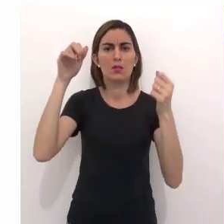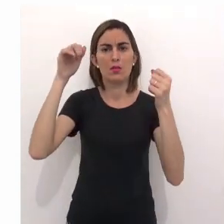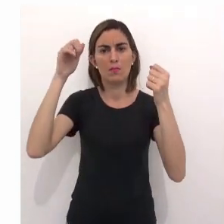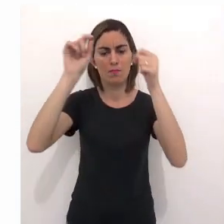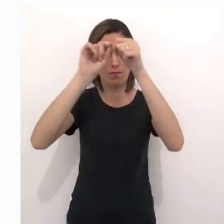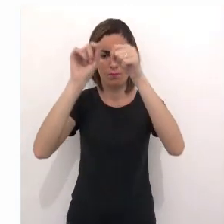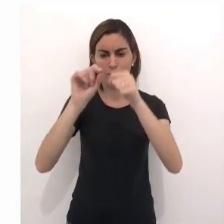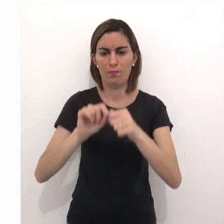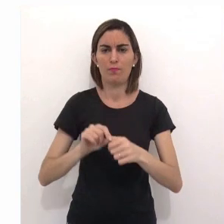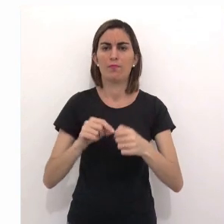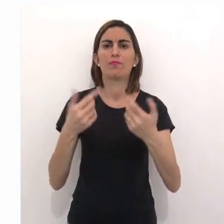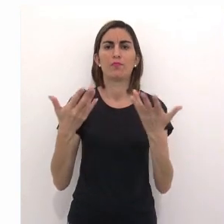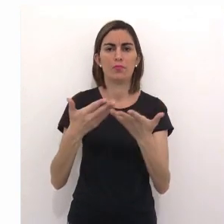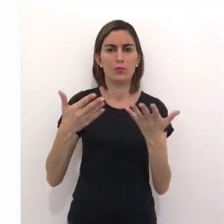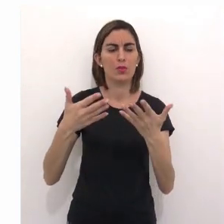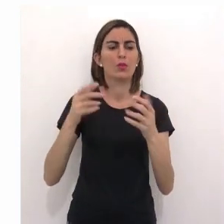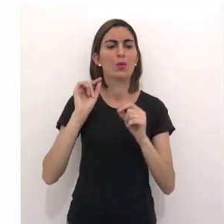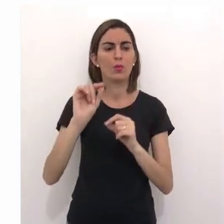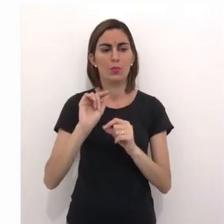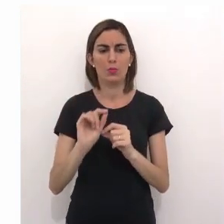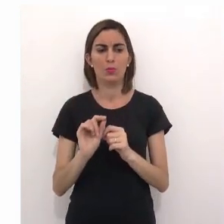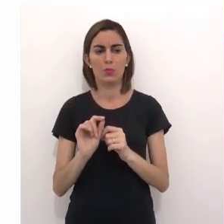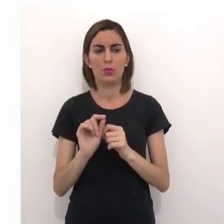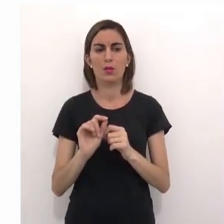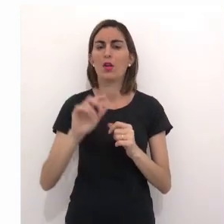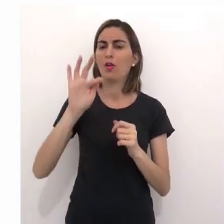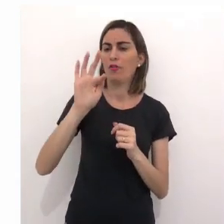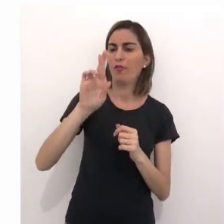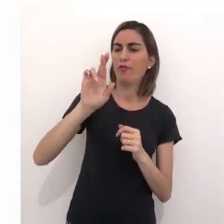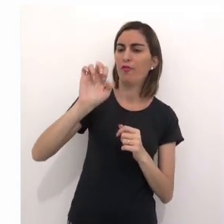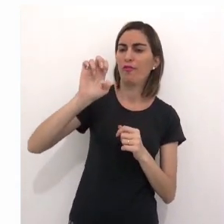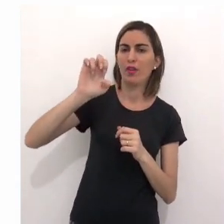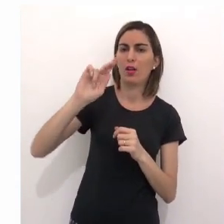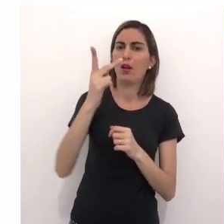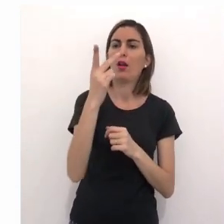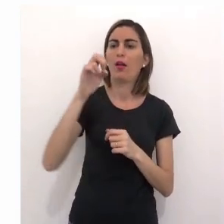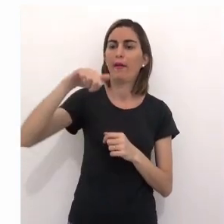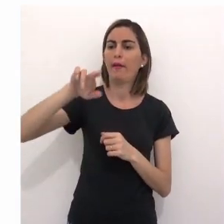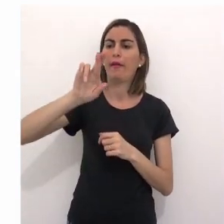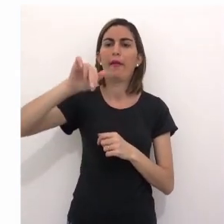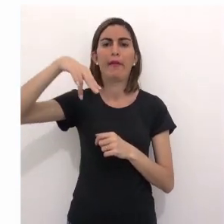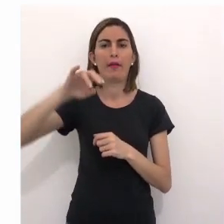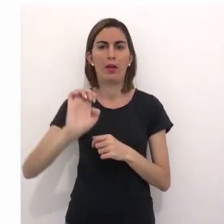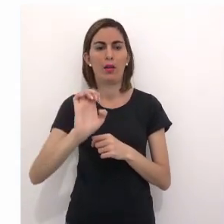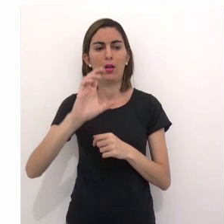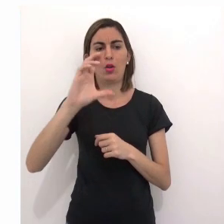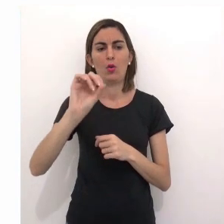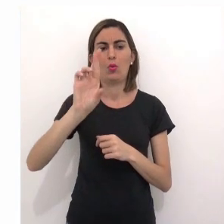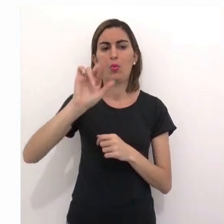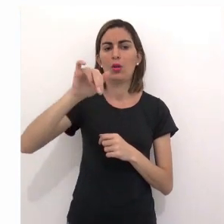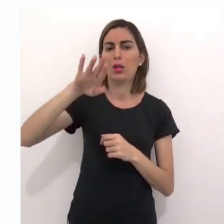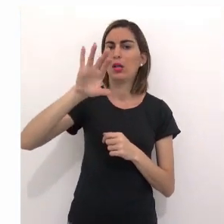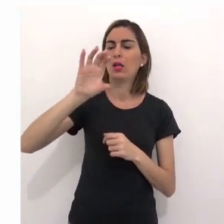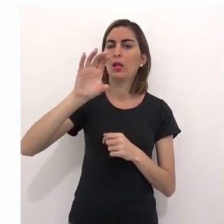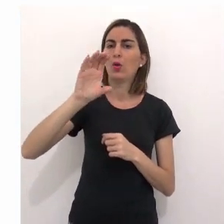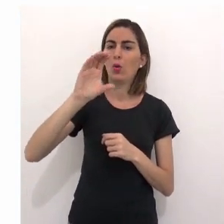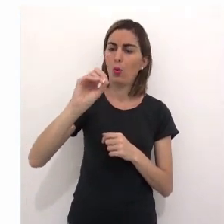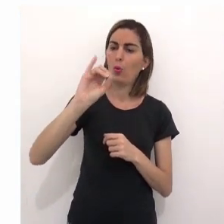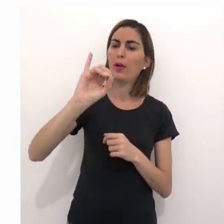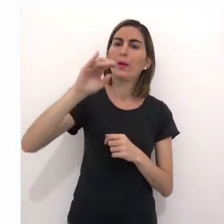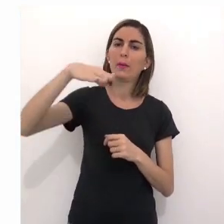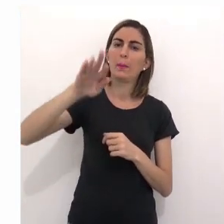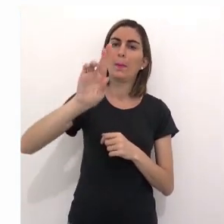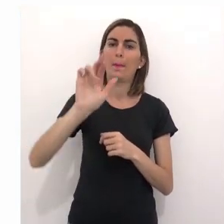né, na ocasião por quem? Frei Henrique de Coimbra, um